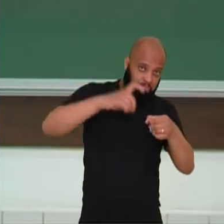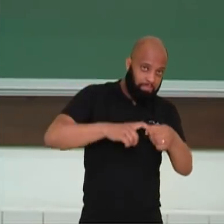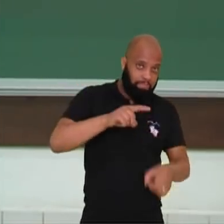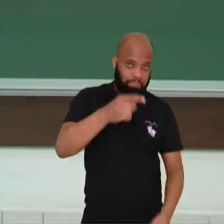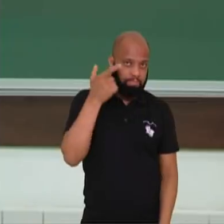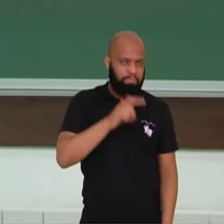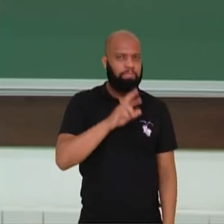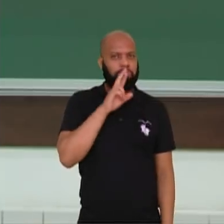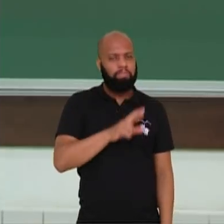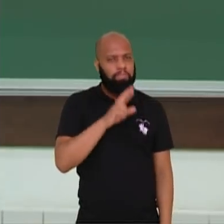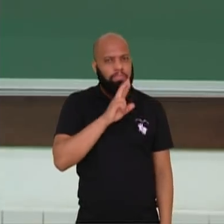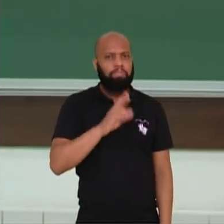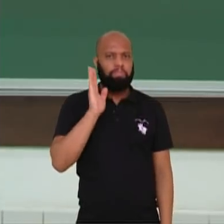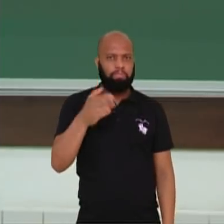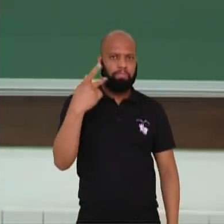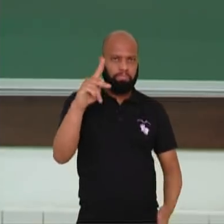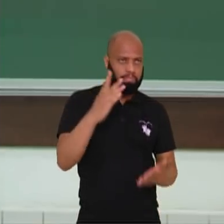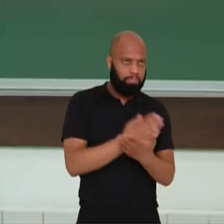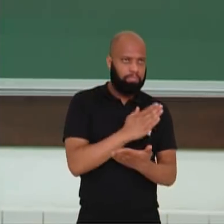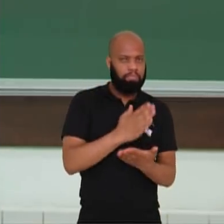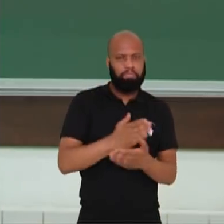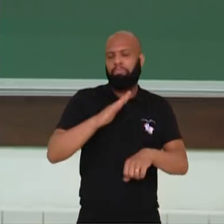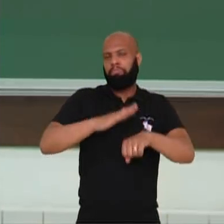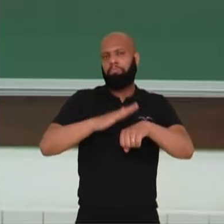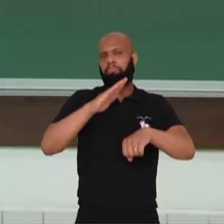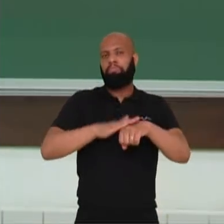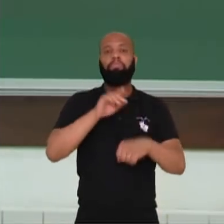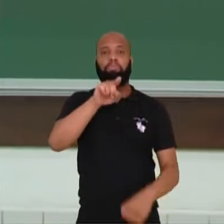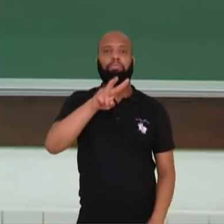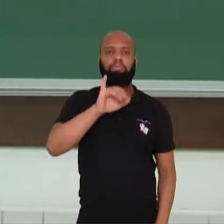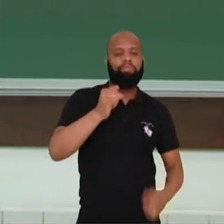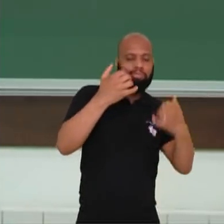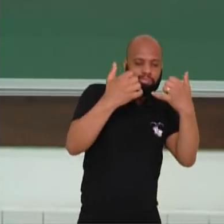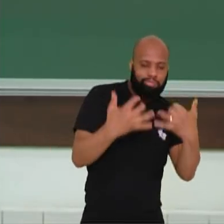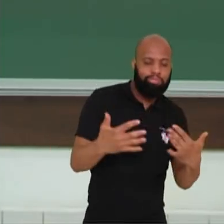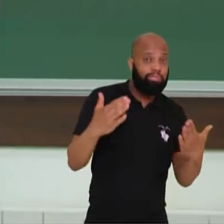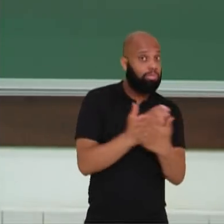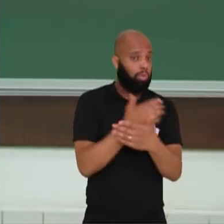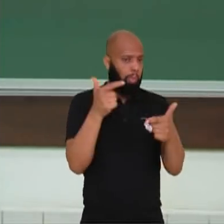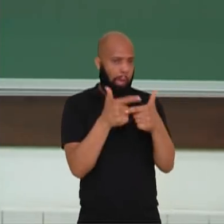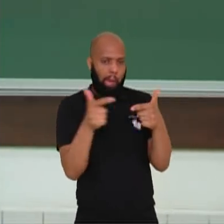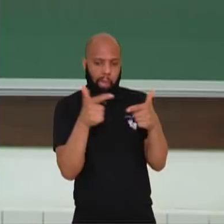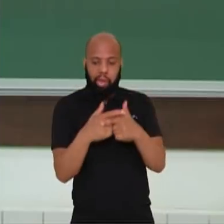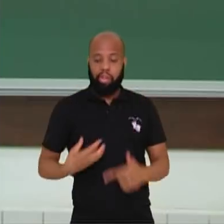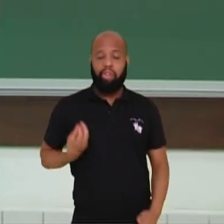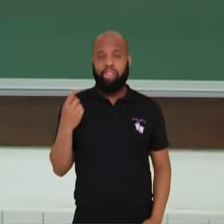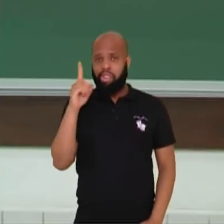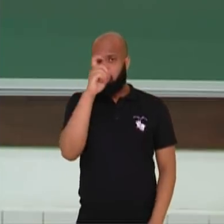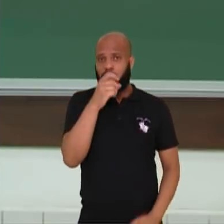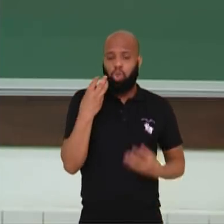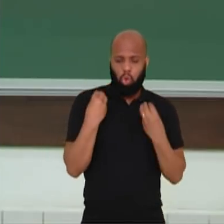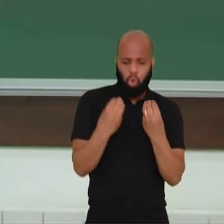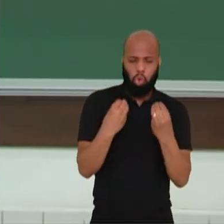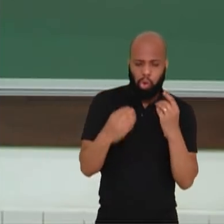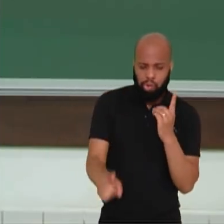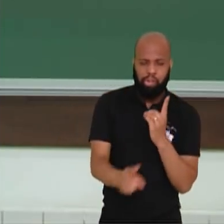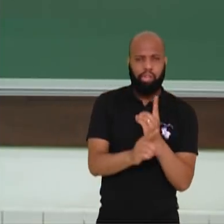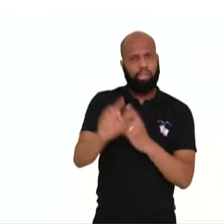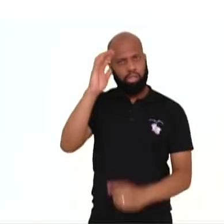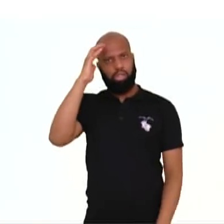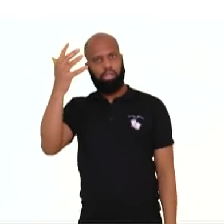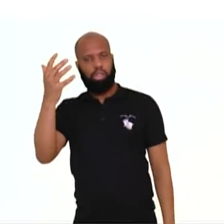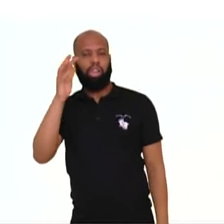Respondeu no caderno a questão? Muito bem, era só para você dizer um problema difícil e um fio de Ariadne, né, que te ajudou